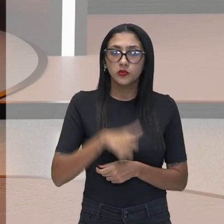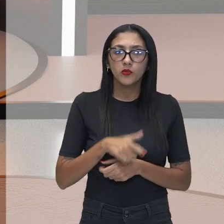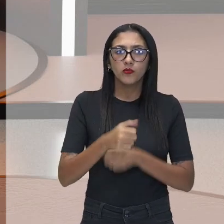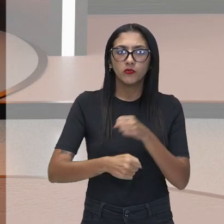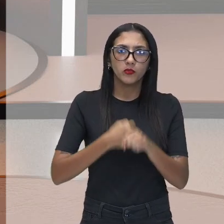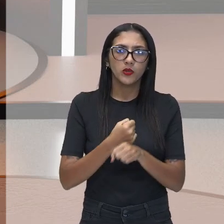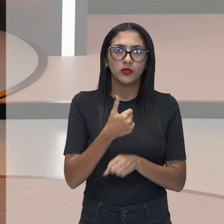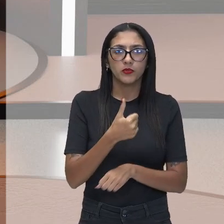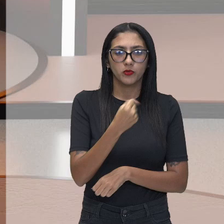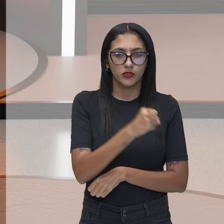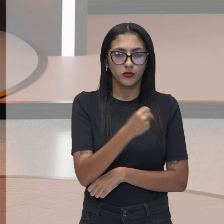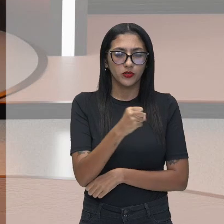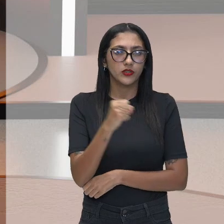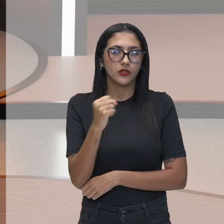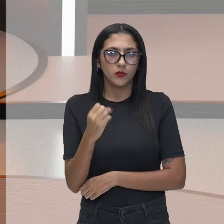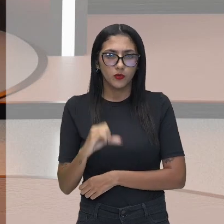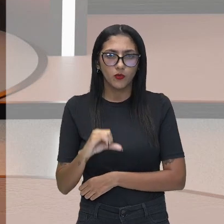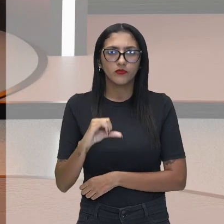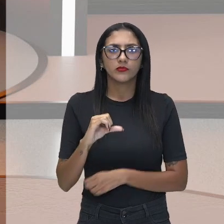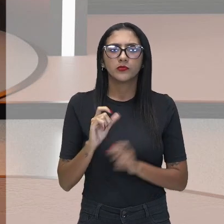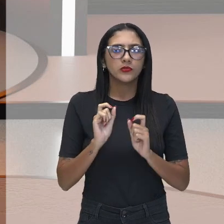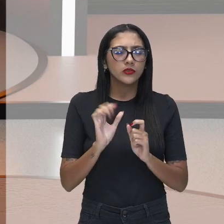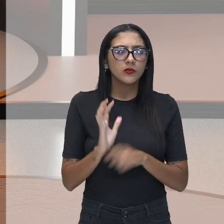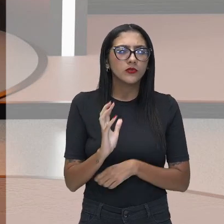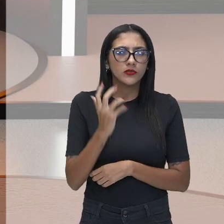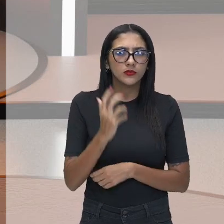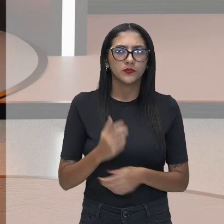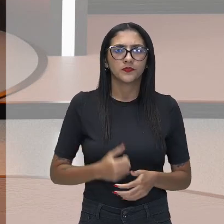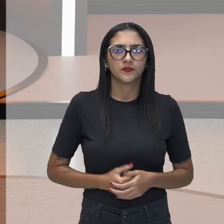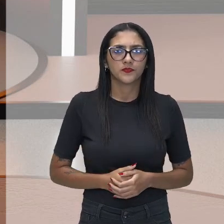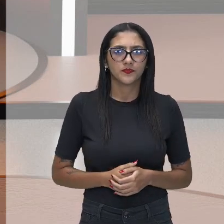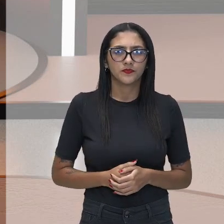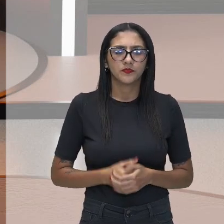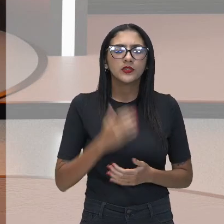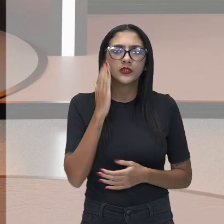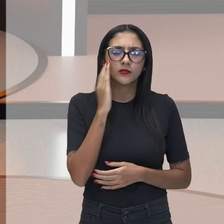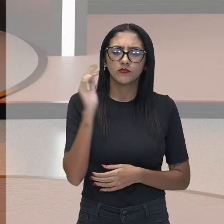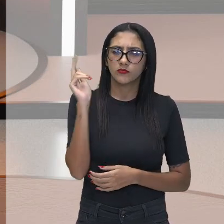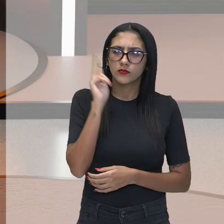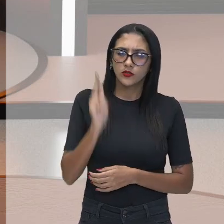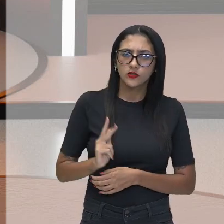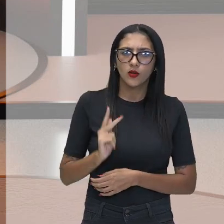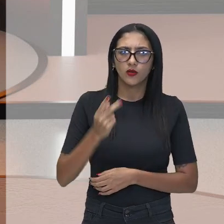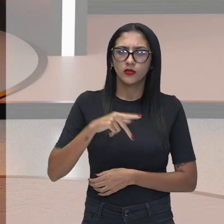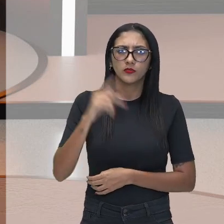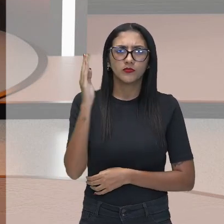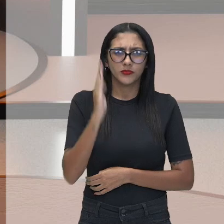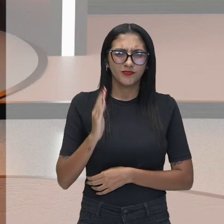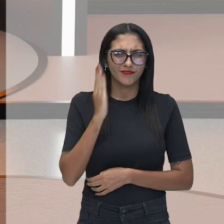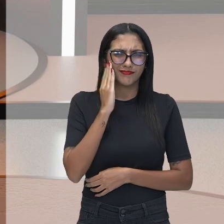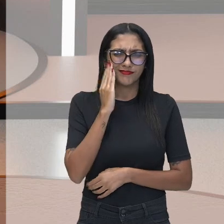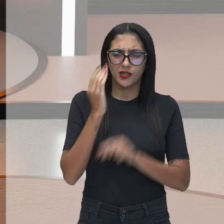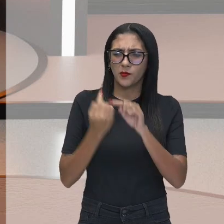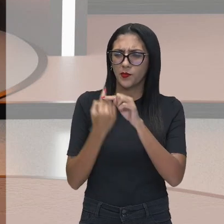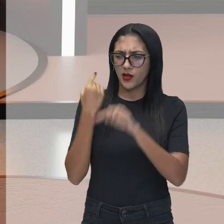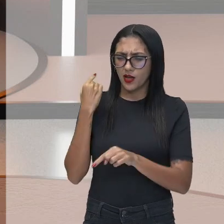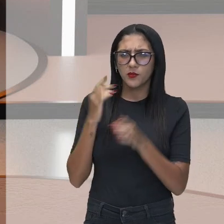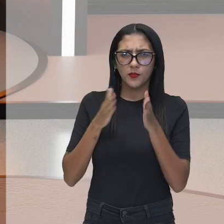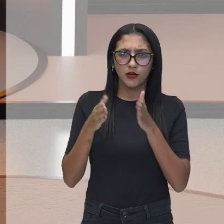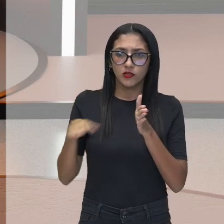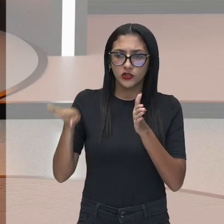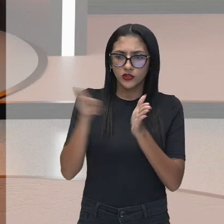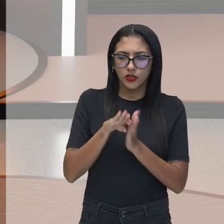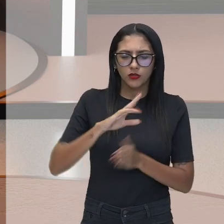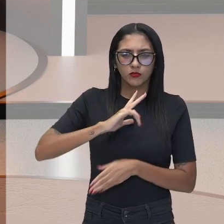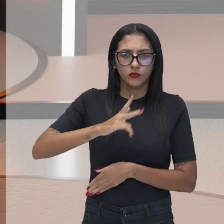de proclamação da República. Nós sabemos que na história do Brasil, desde o período colonial até